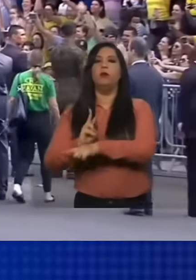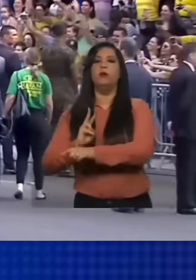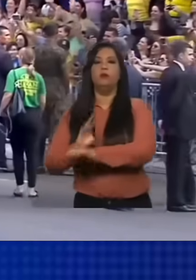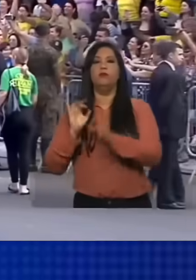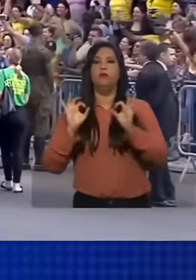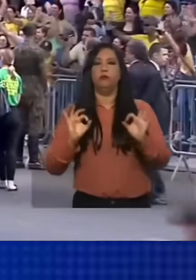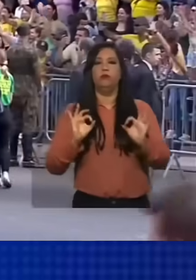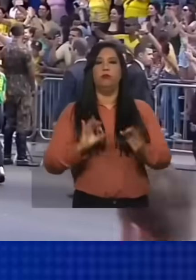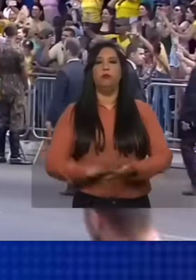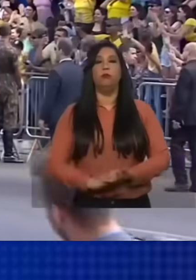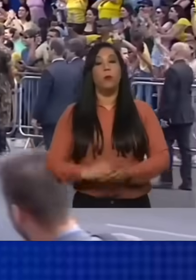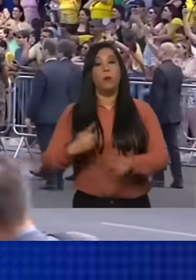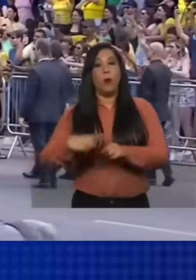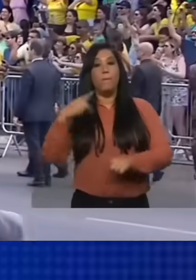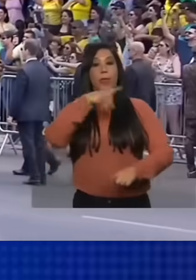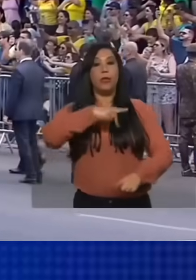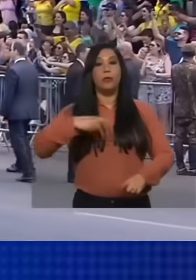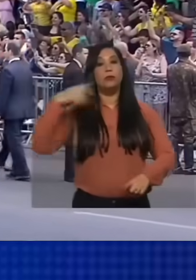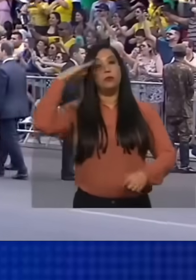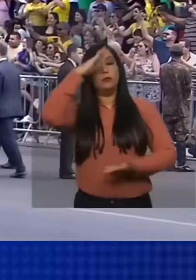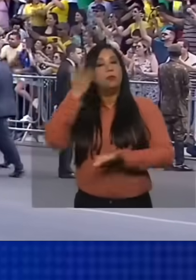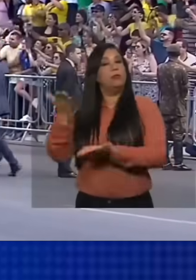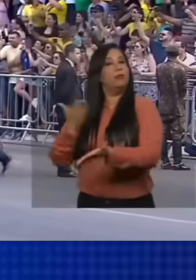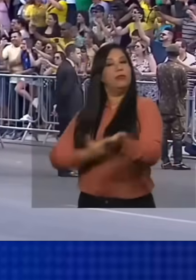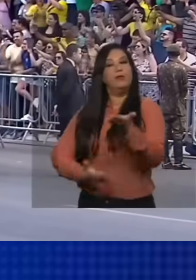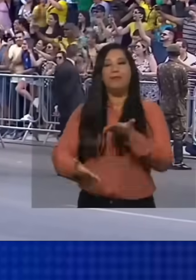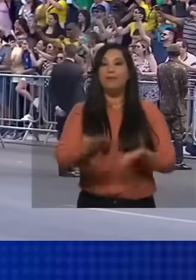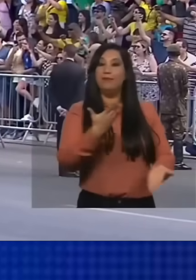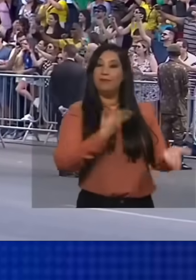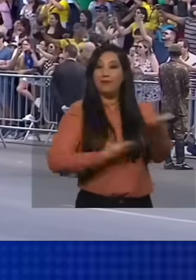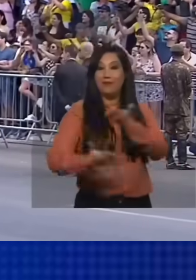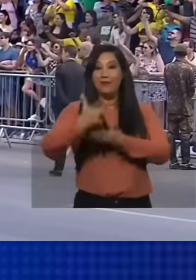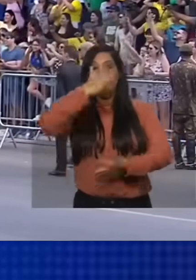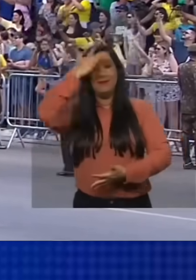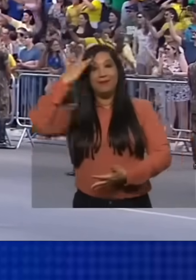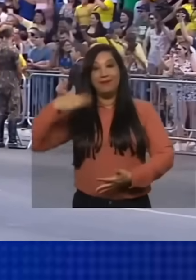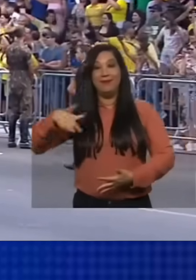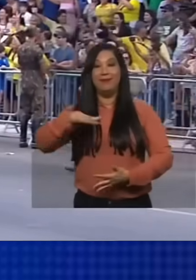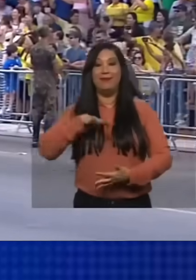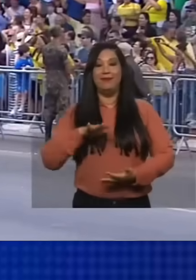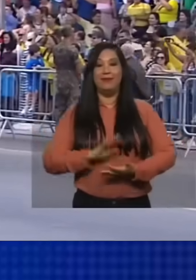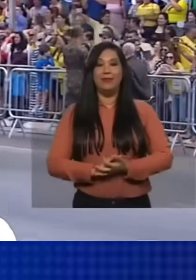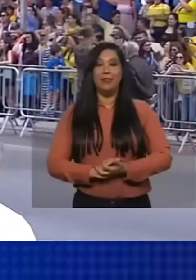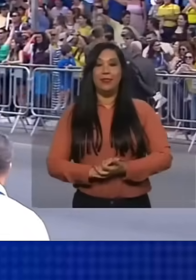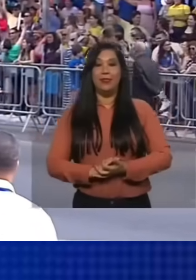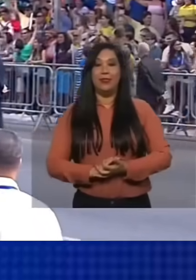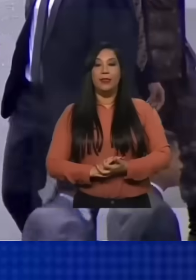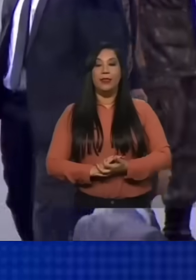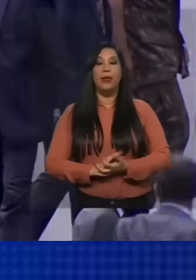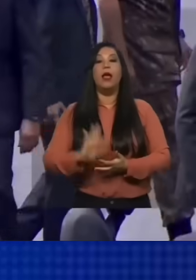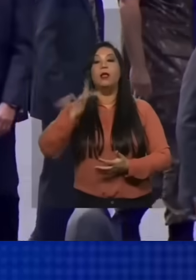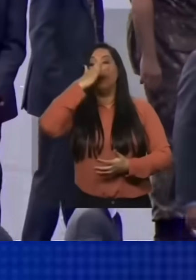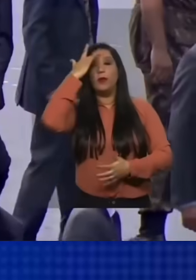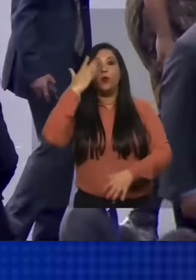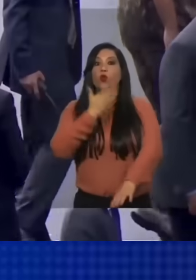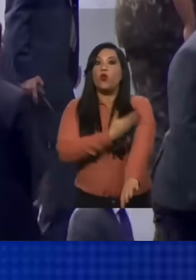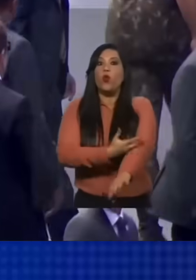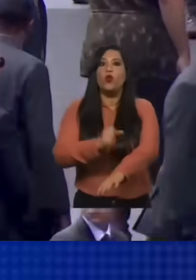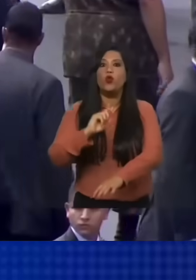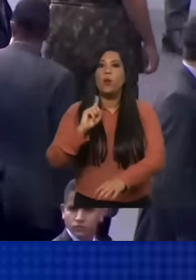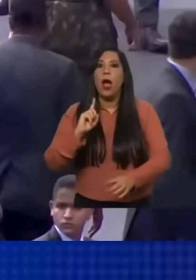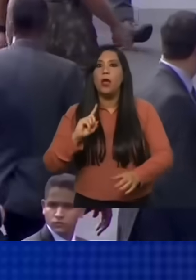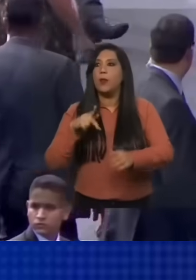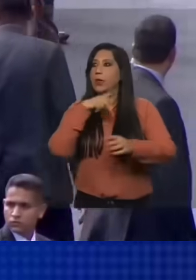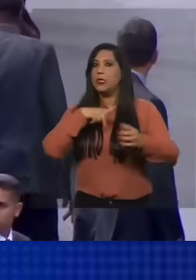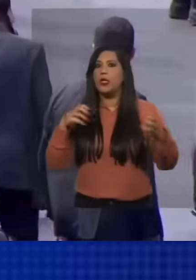não estão acostumadas a ter essa proximidade com o chefe da nação. Então isso aí é um motivo de orgulho, aquele menininho que